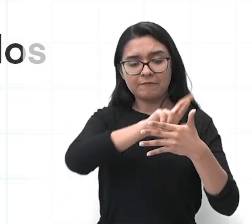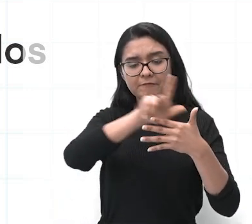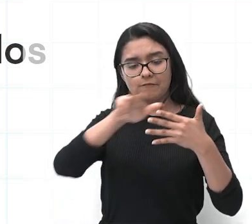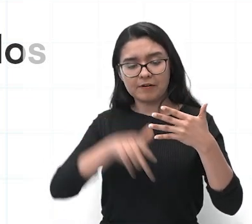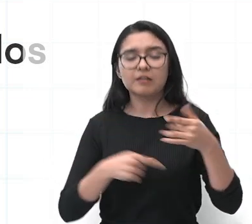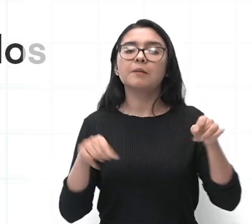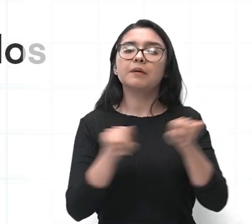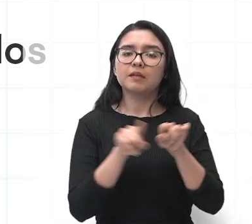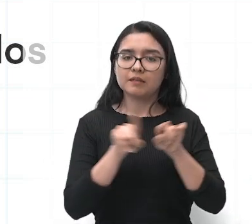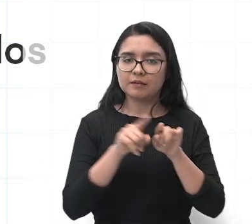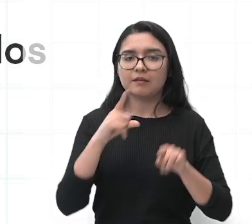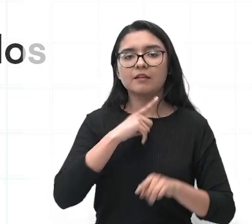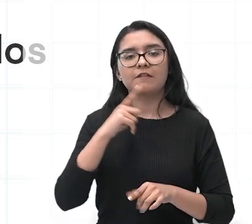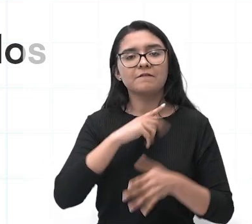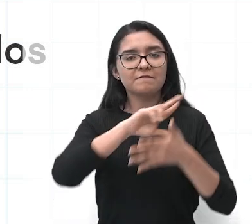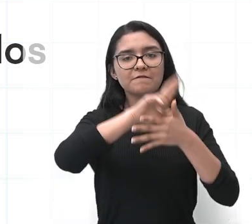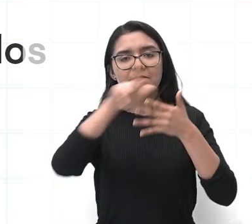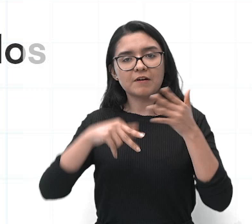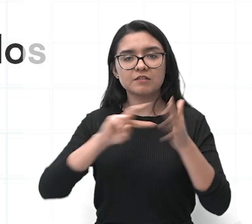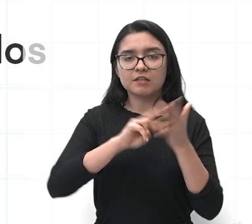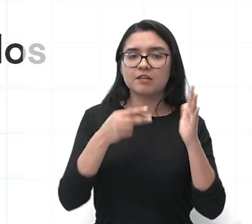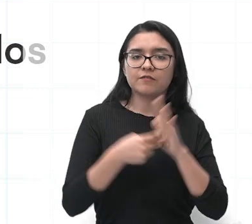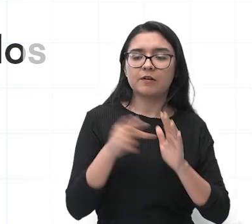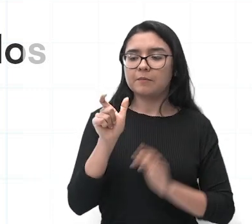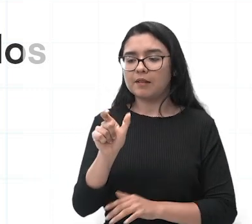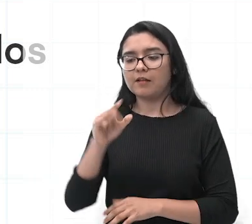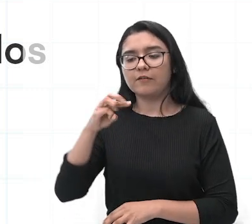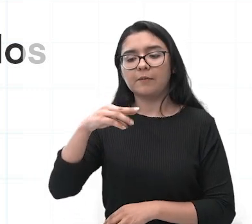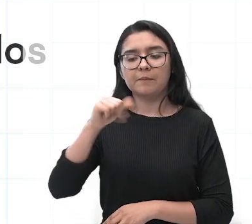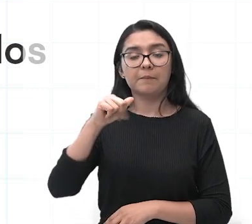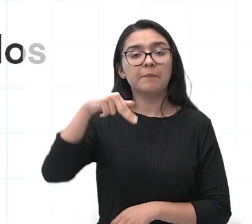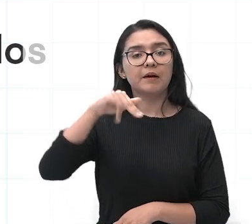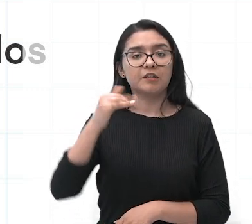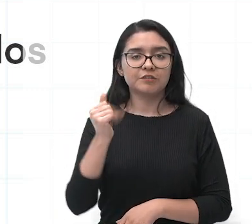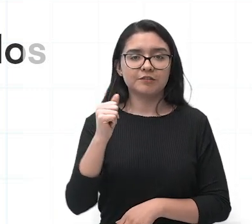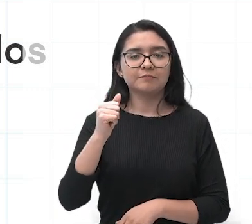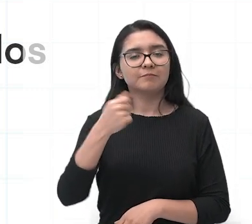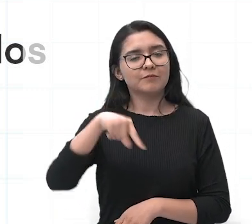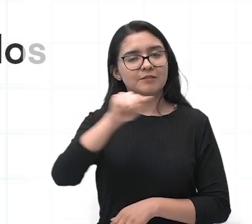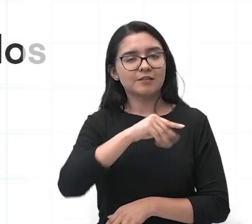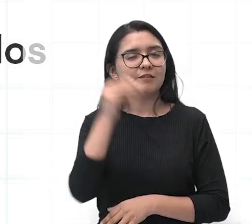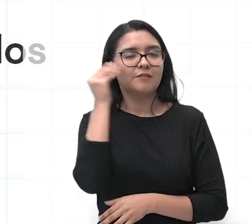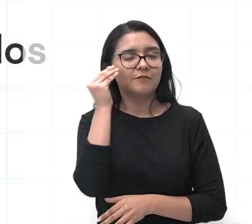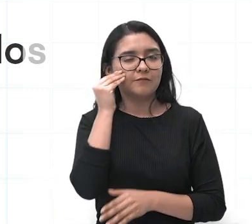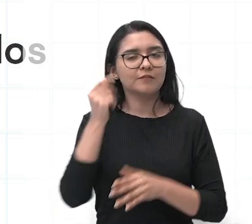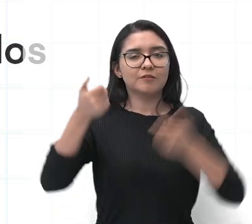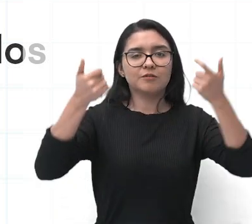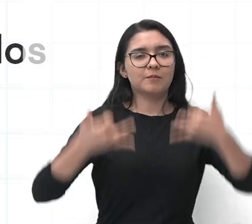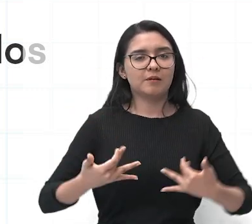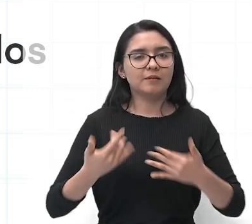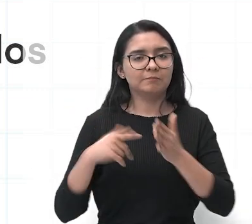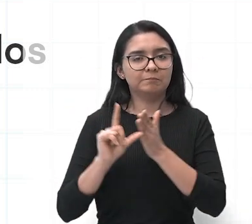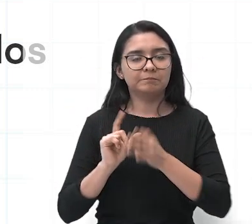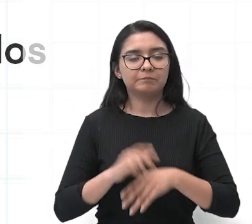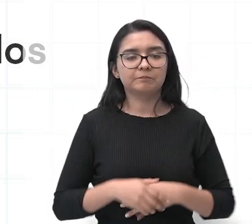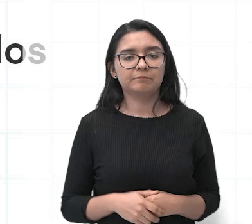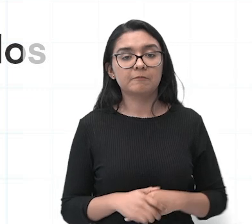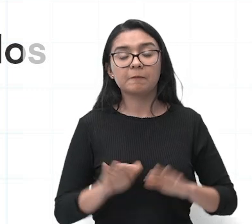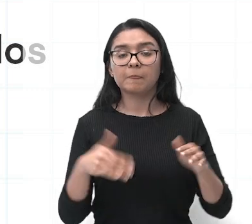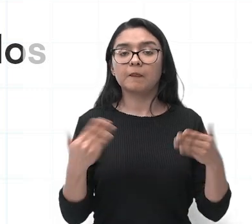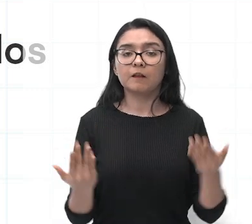vários significados para a palavra manja, como vocês viram aí durante a minha explicação, tá?